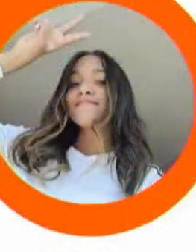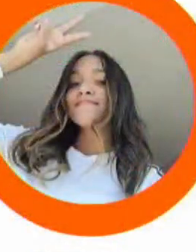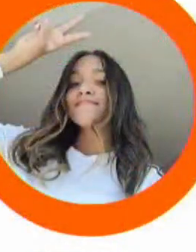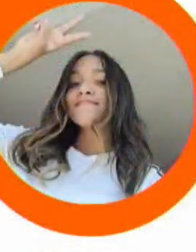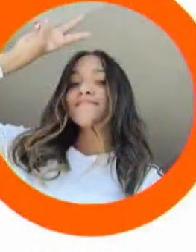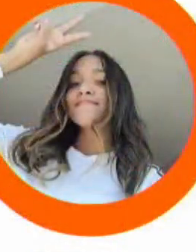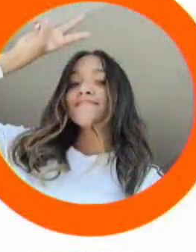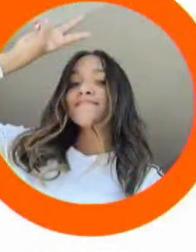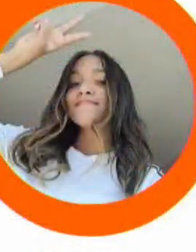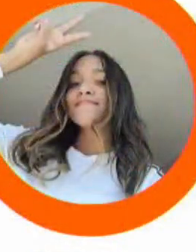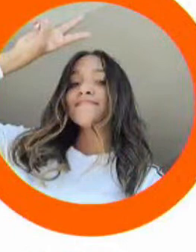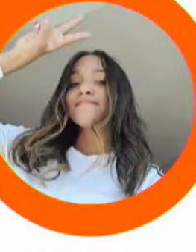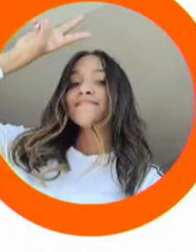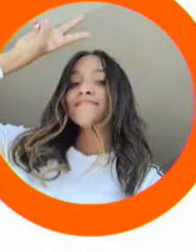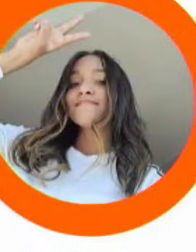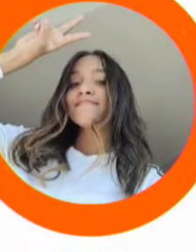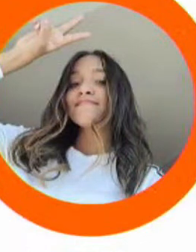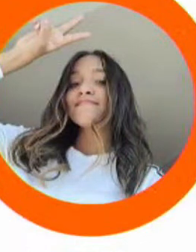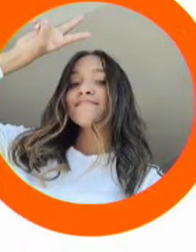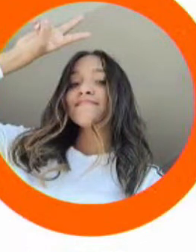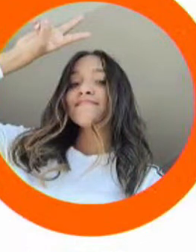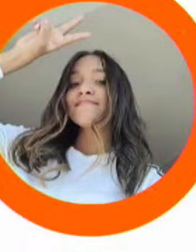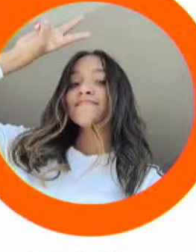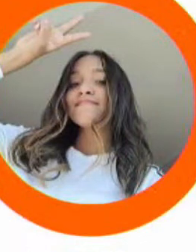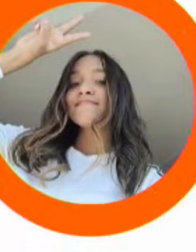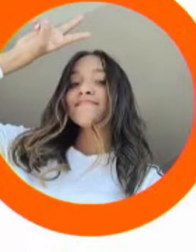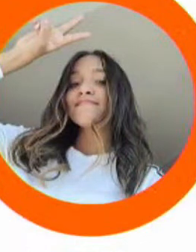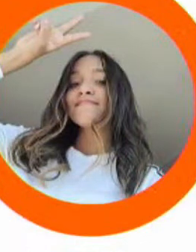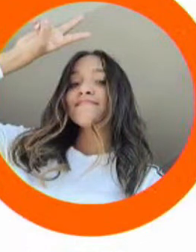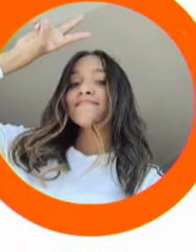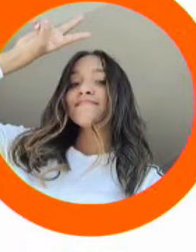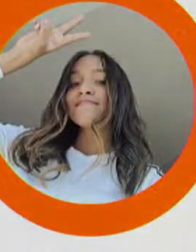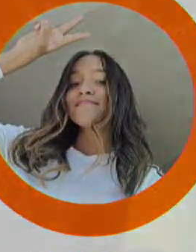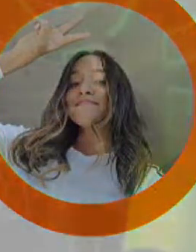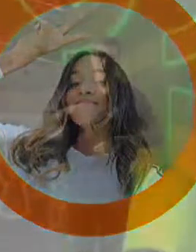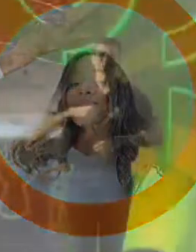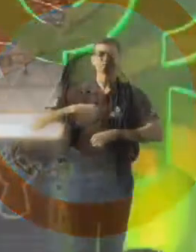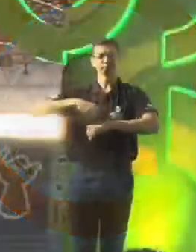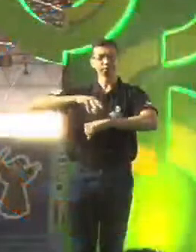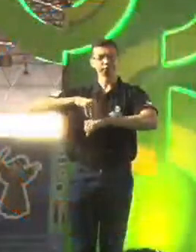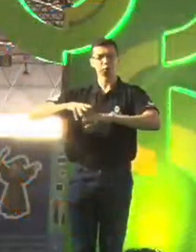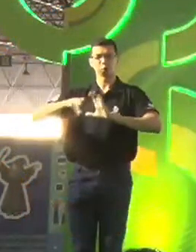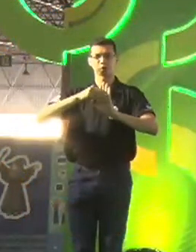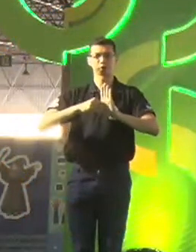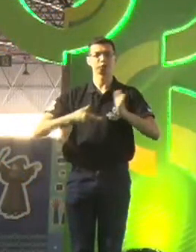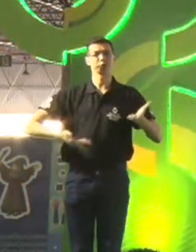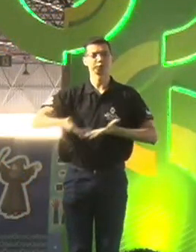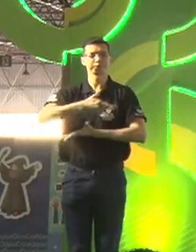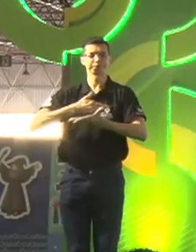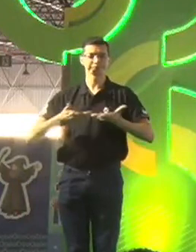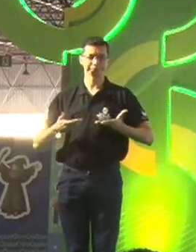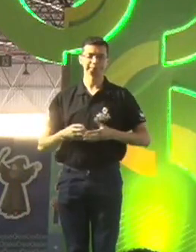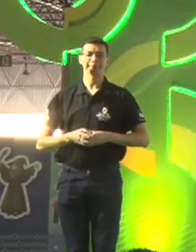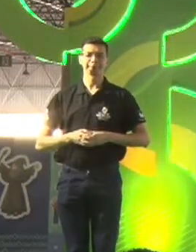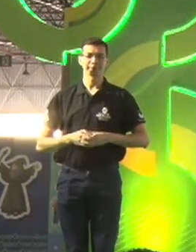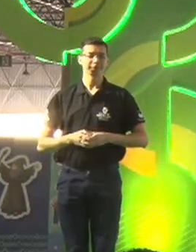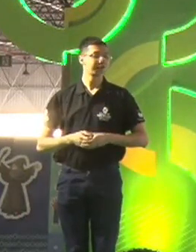e também será um prazer compartilhar esse conteúdo com vocês e eu sou Cristina maçonaga